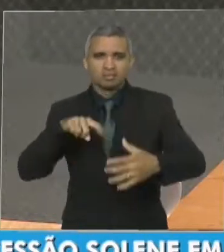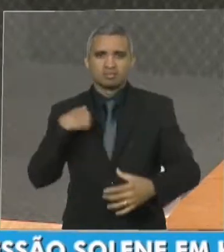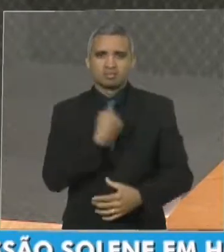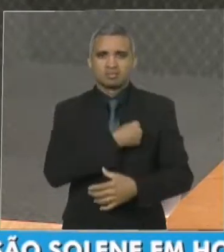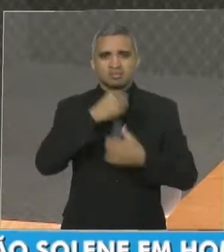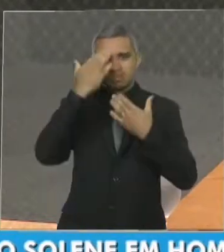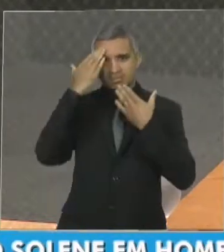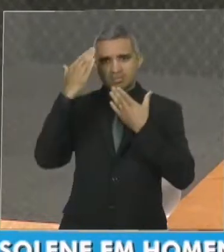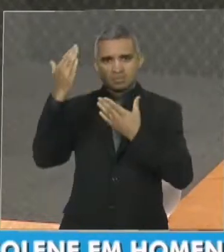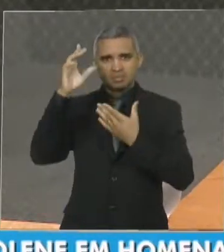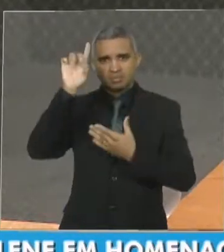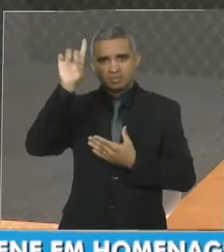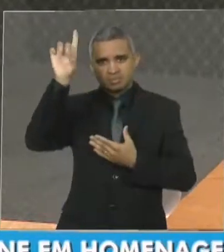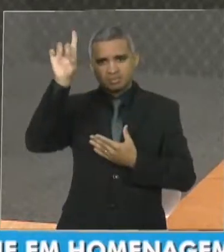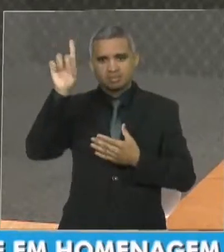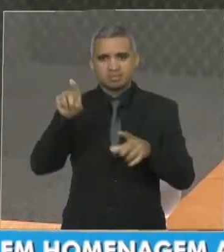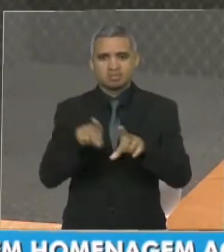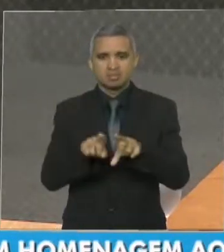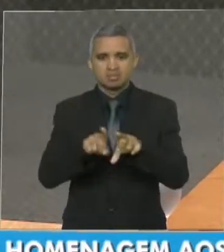fez essa,